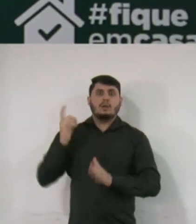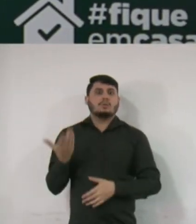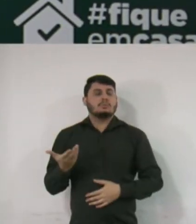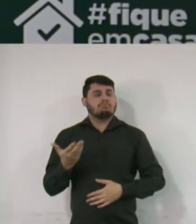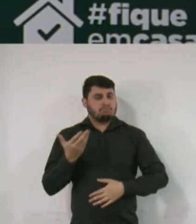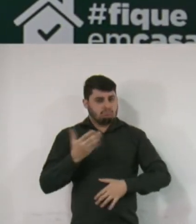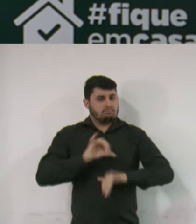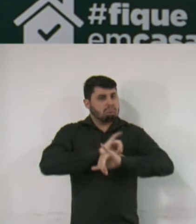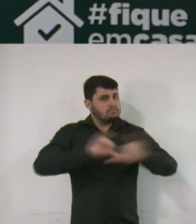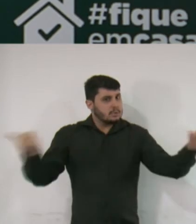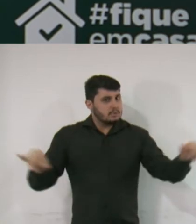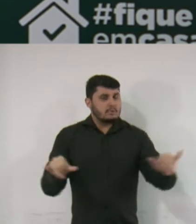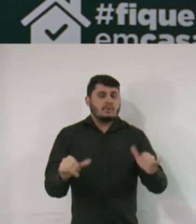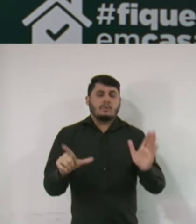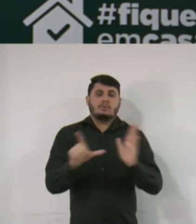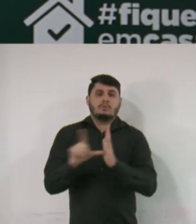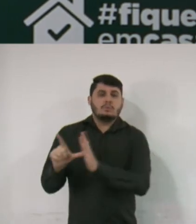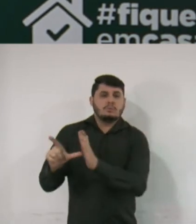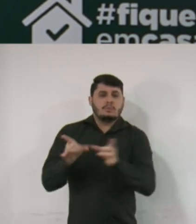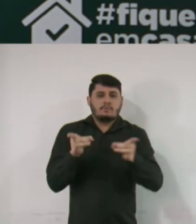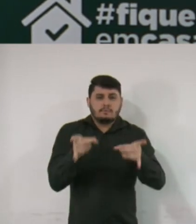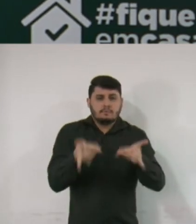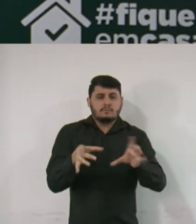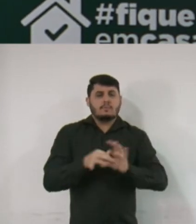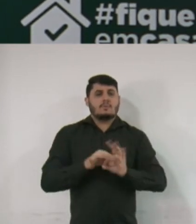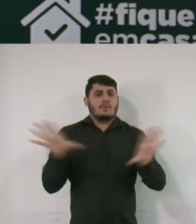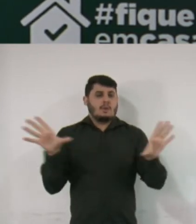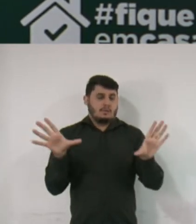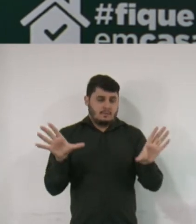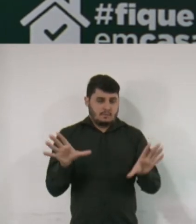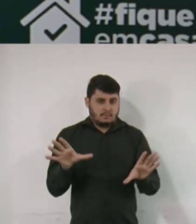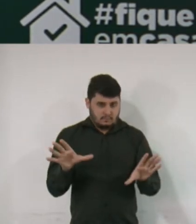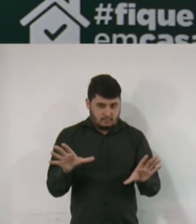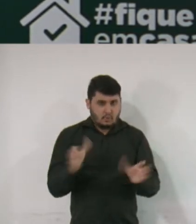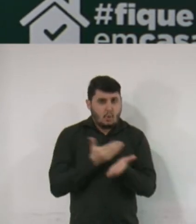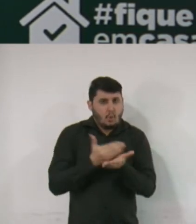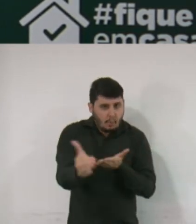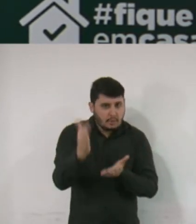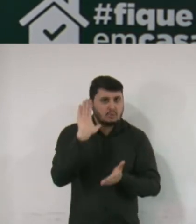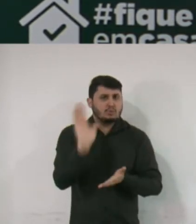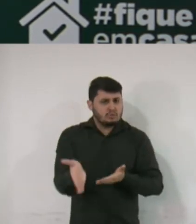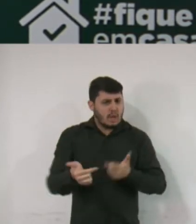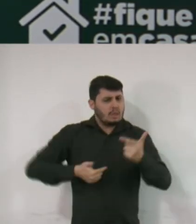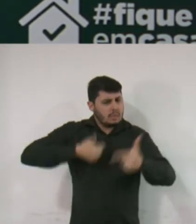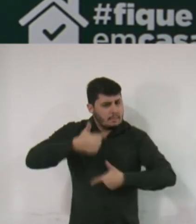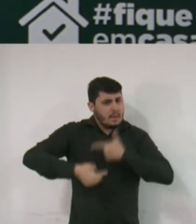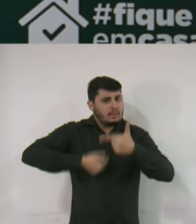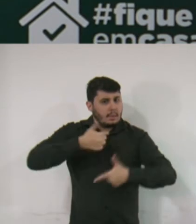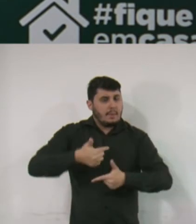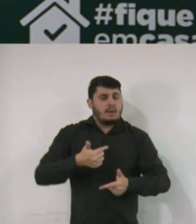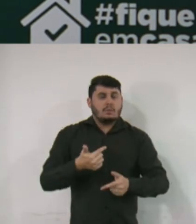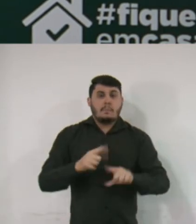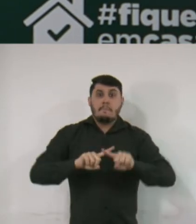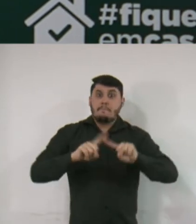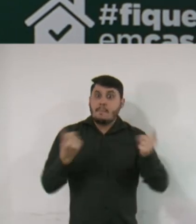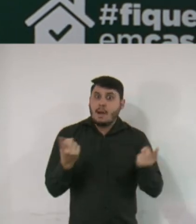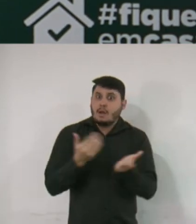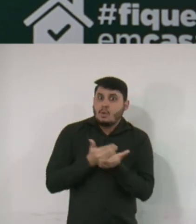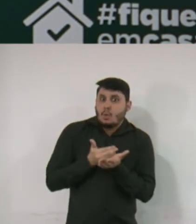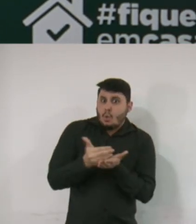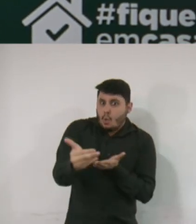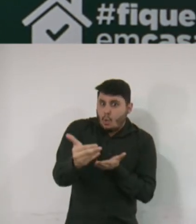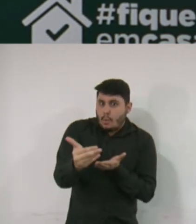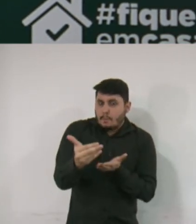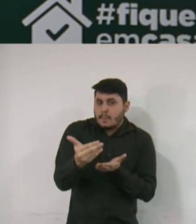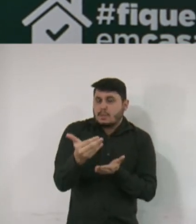O comércio na praça também, ele iniciou seu início de atividades, e inicialmente